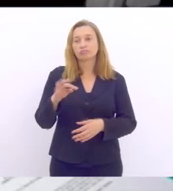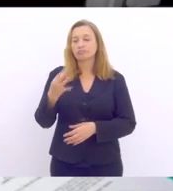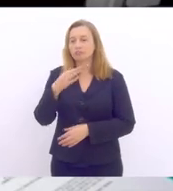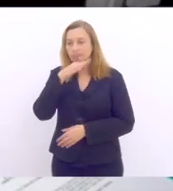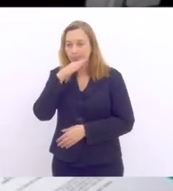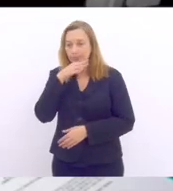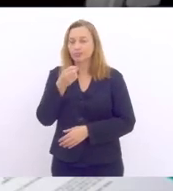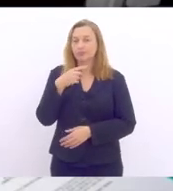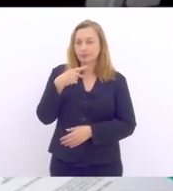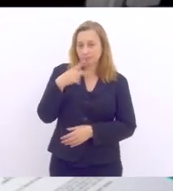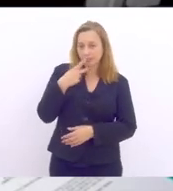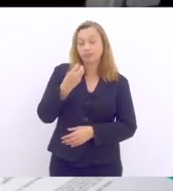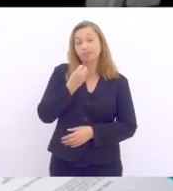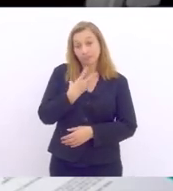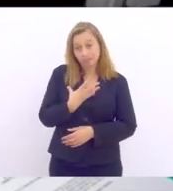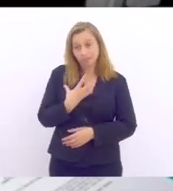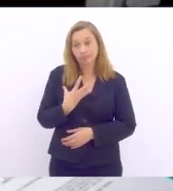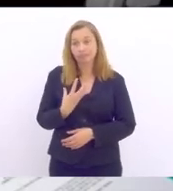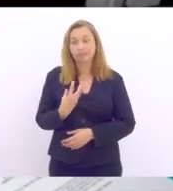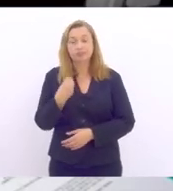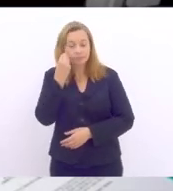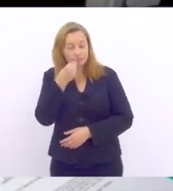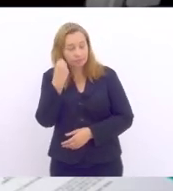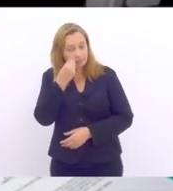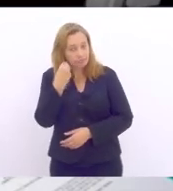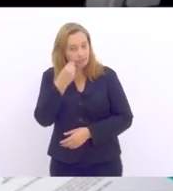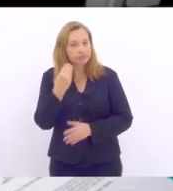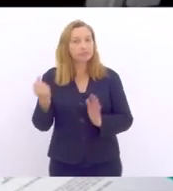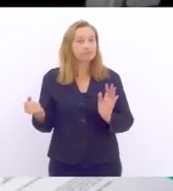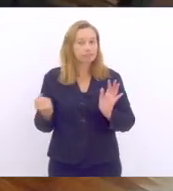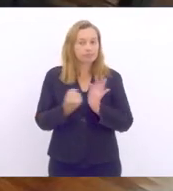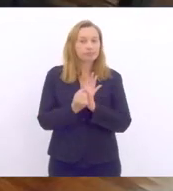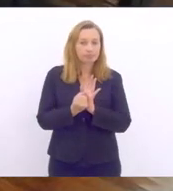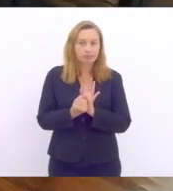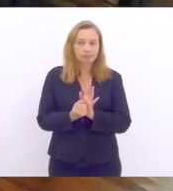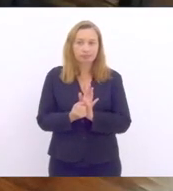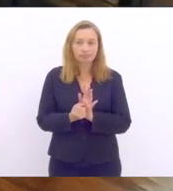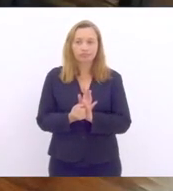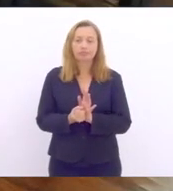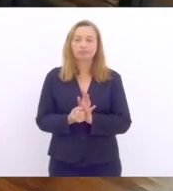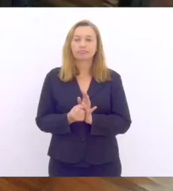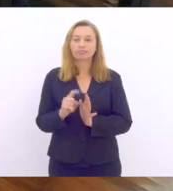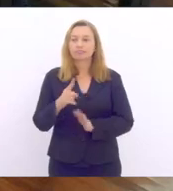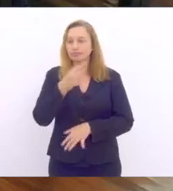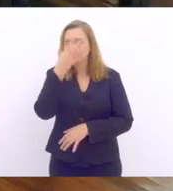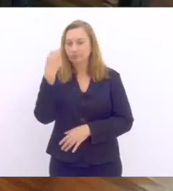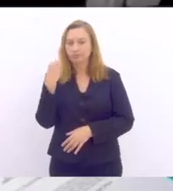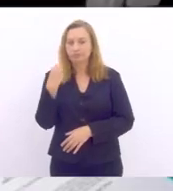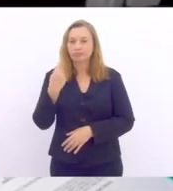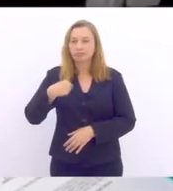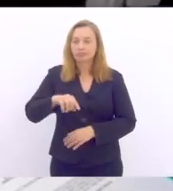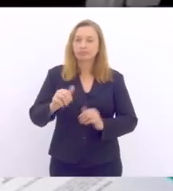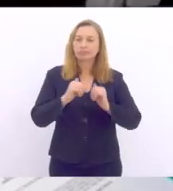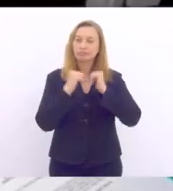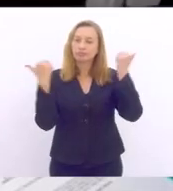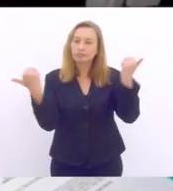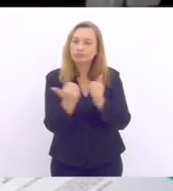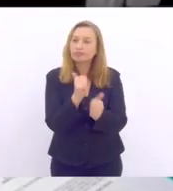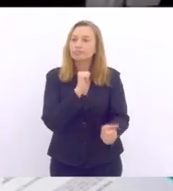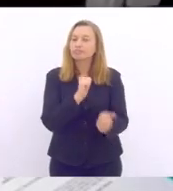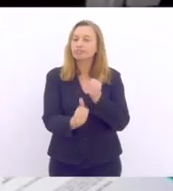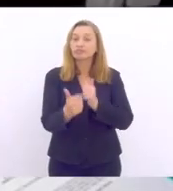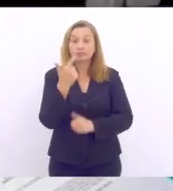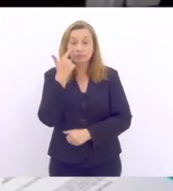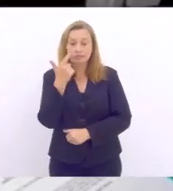né? Quem vive a experiência marcante, né? Inesquecível, de estar em um estádio de futebol, assistindo a